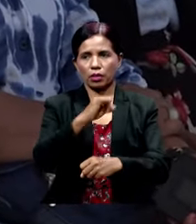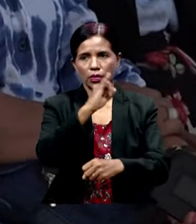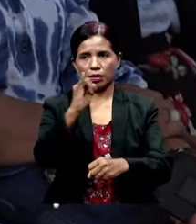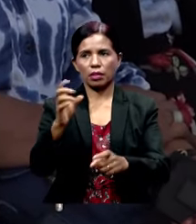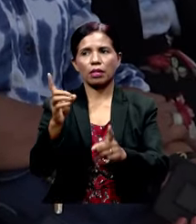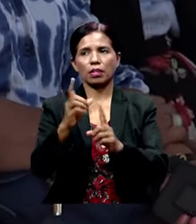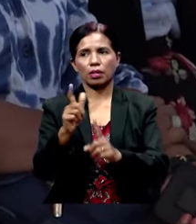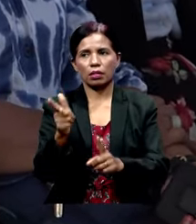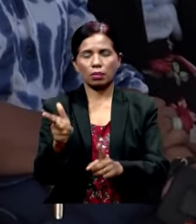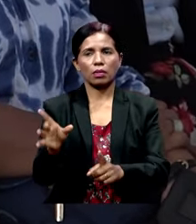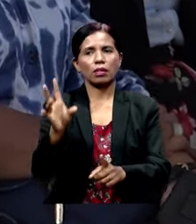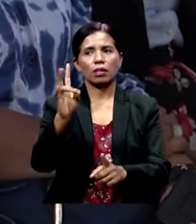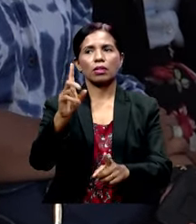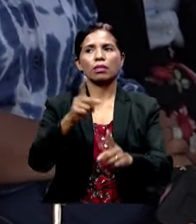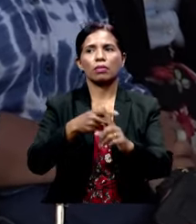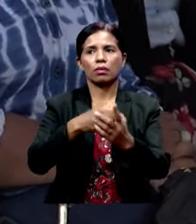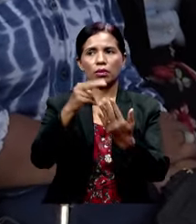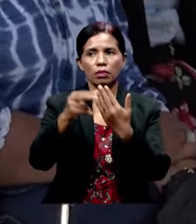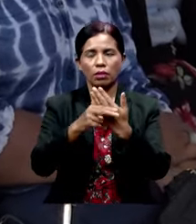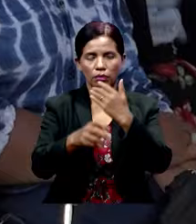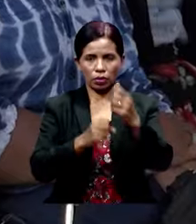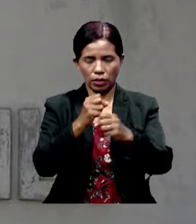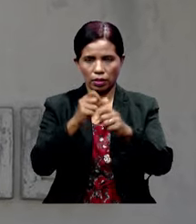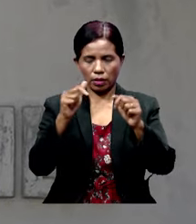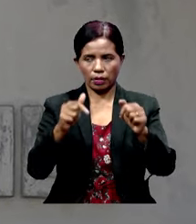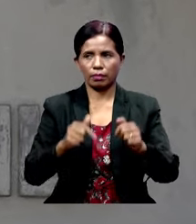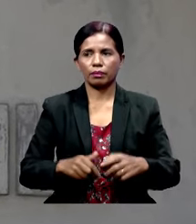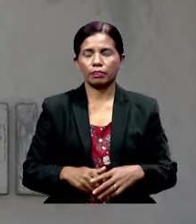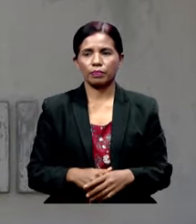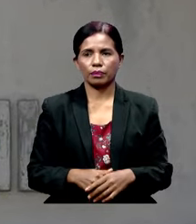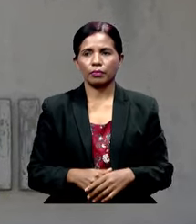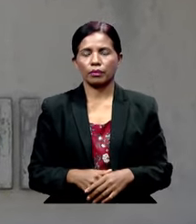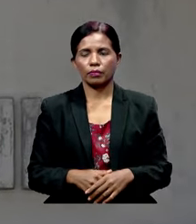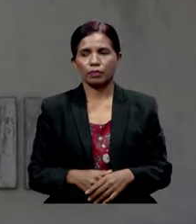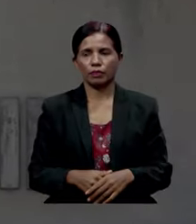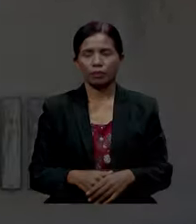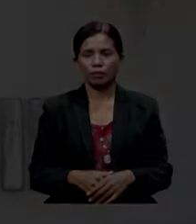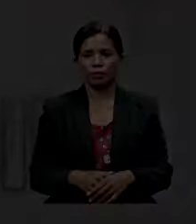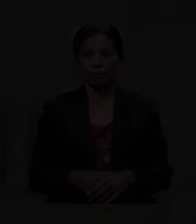Loron Ronulo recém-hito o fulano novembro, tinang, né. Emerenciana Martins, David Gonçalves, GMN.